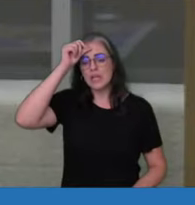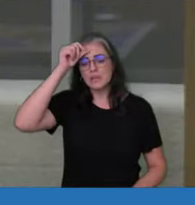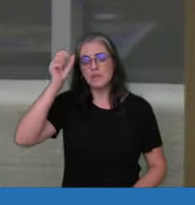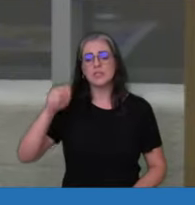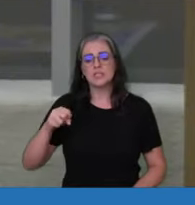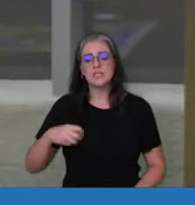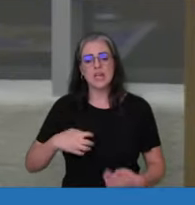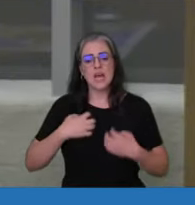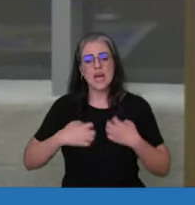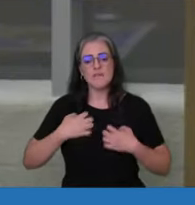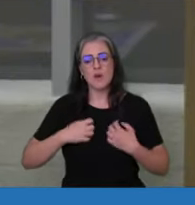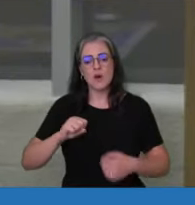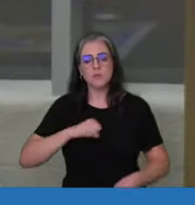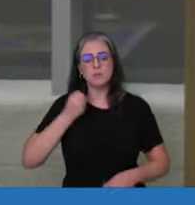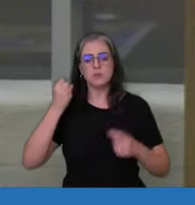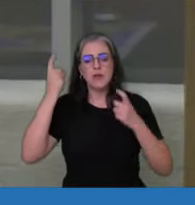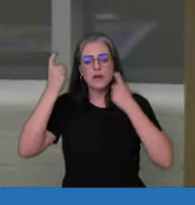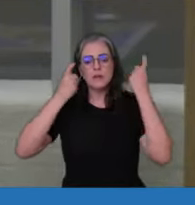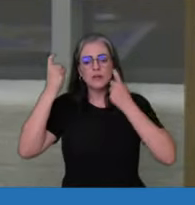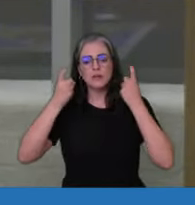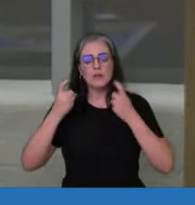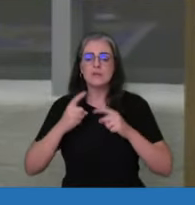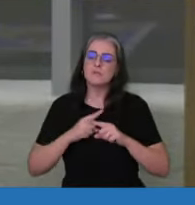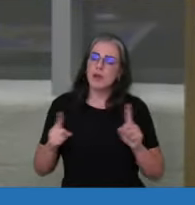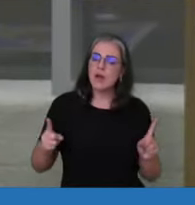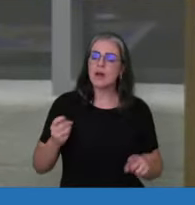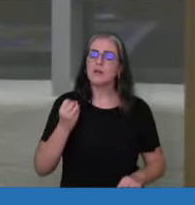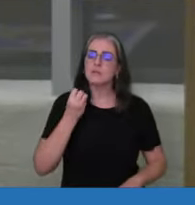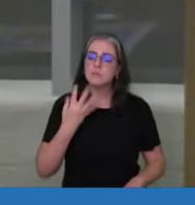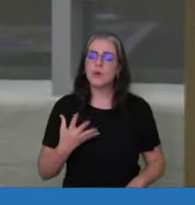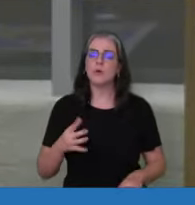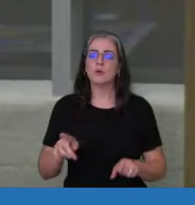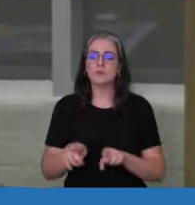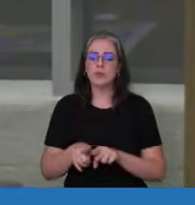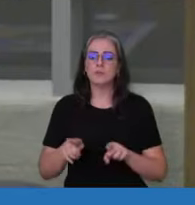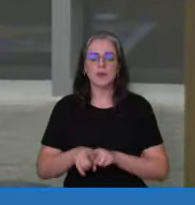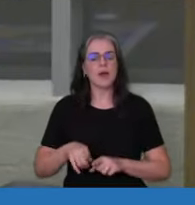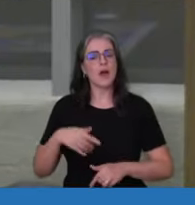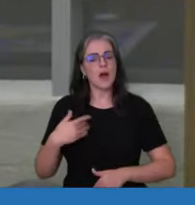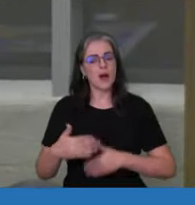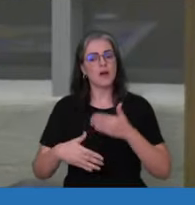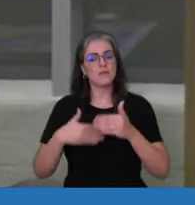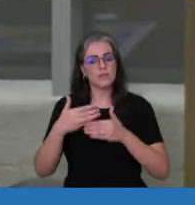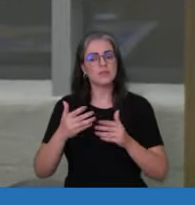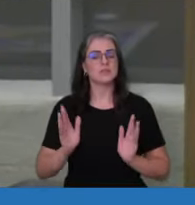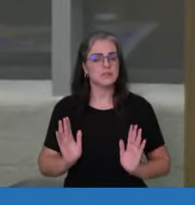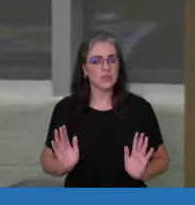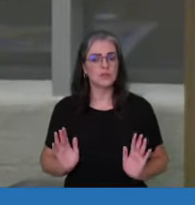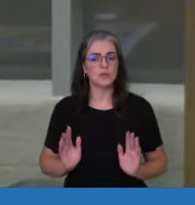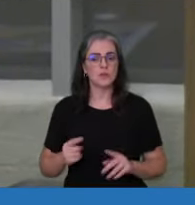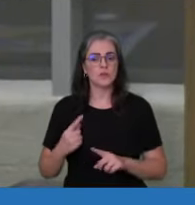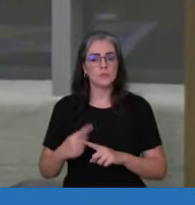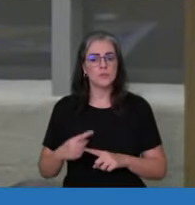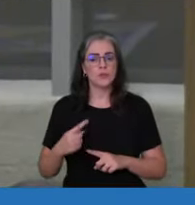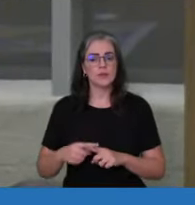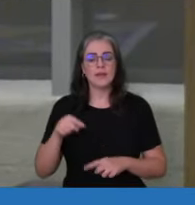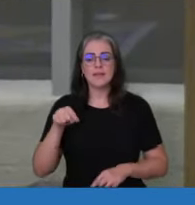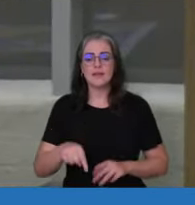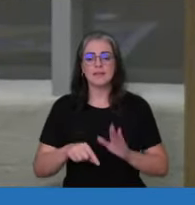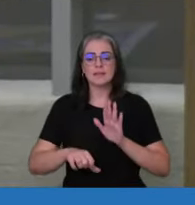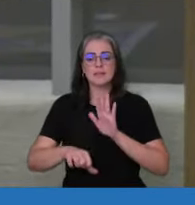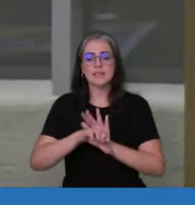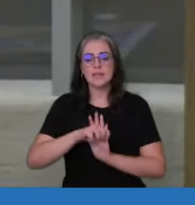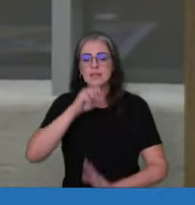preocupação, indignação, mas que bom que também estamos avançando e caminhando. Por porque este crime